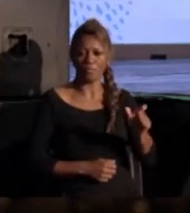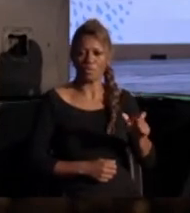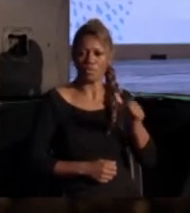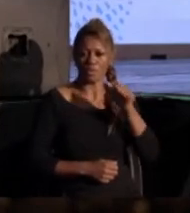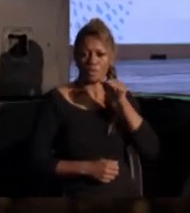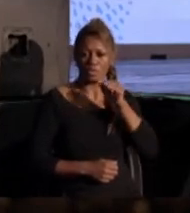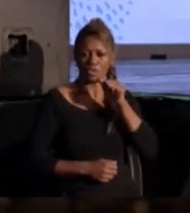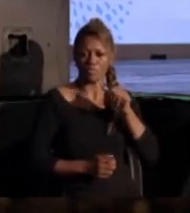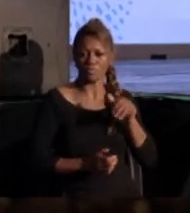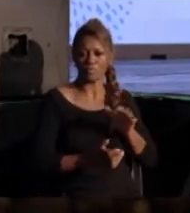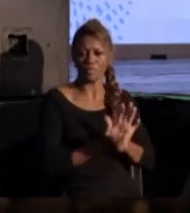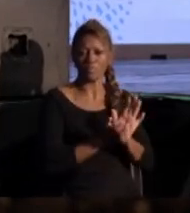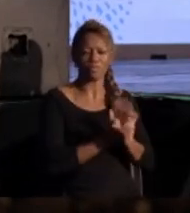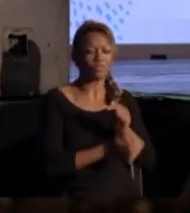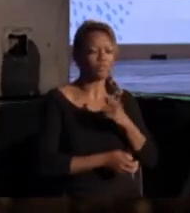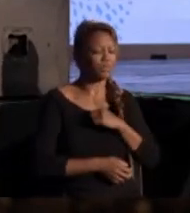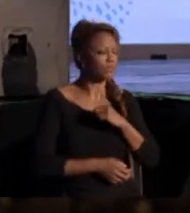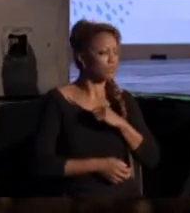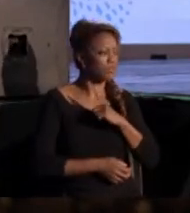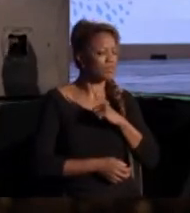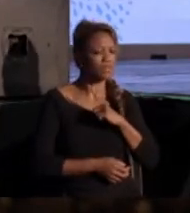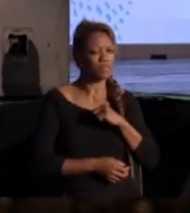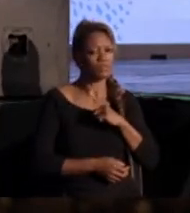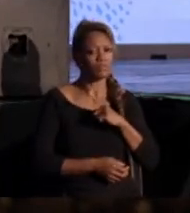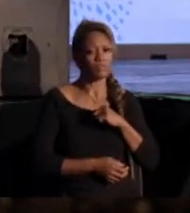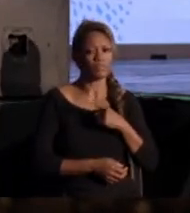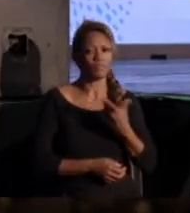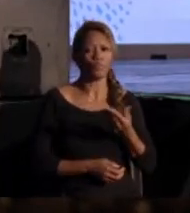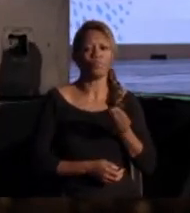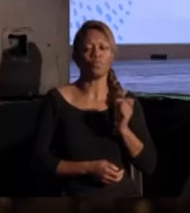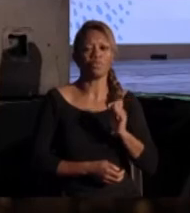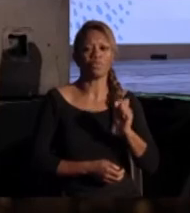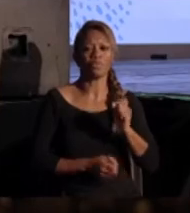se tem, assim, alguma relação.